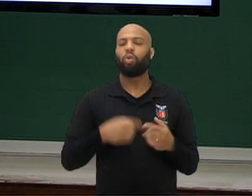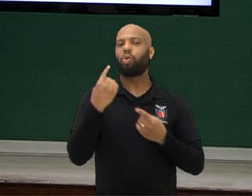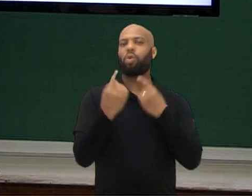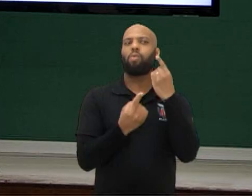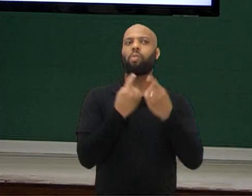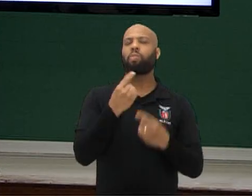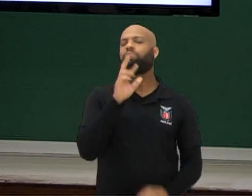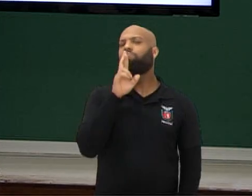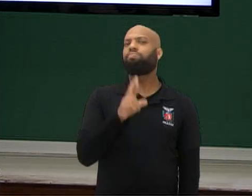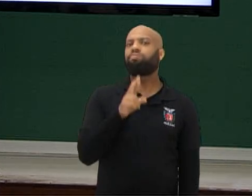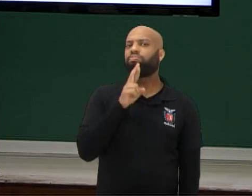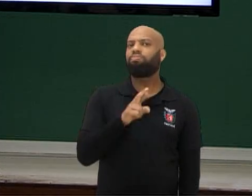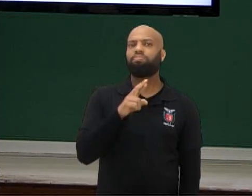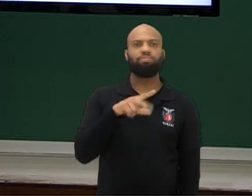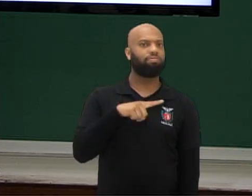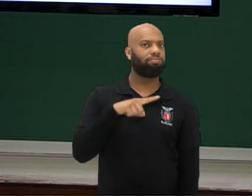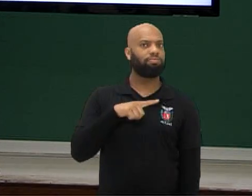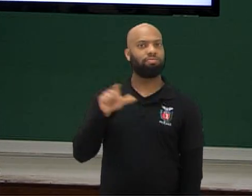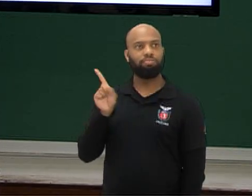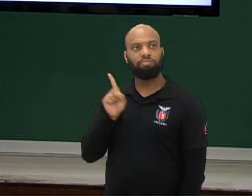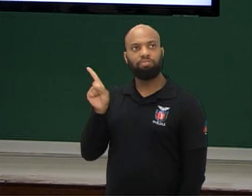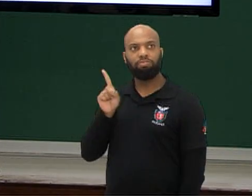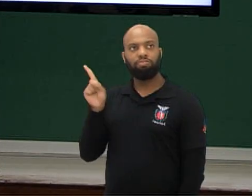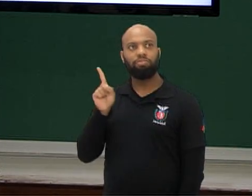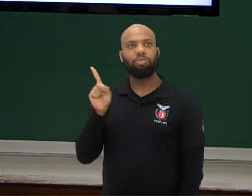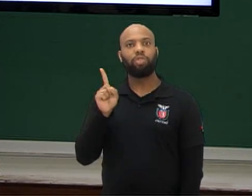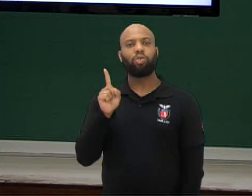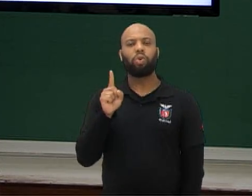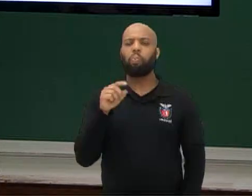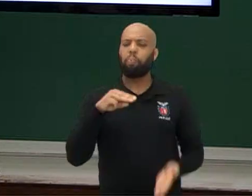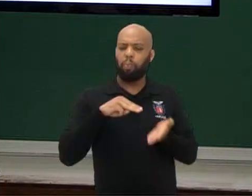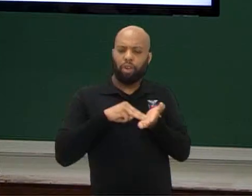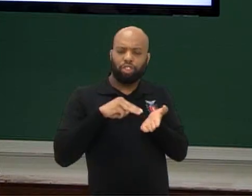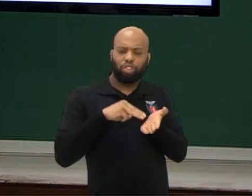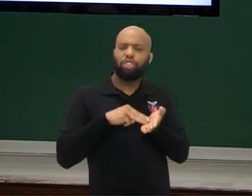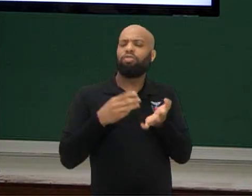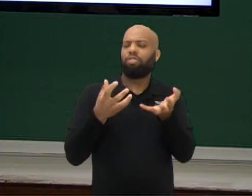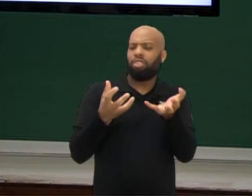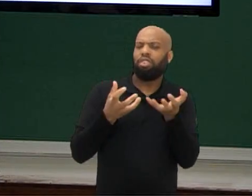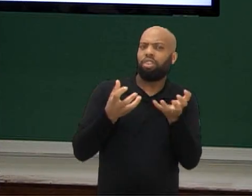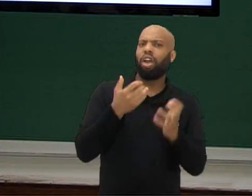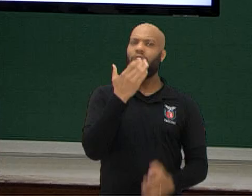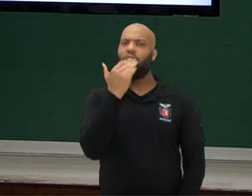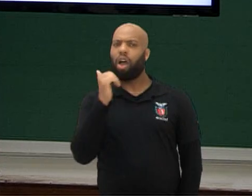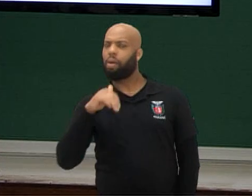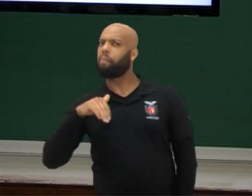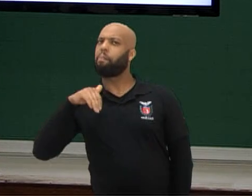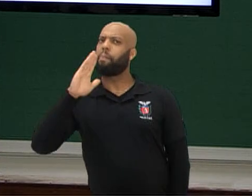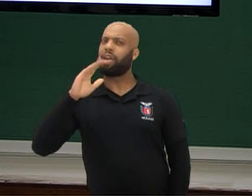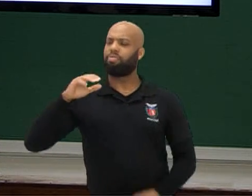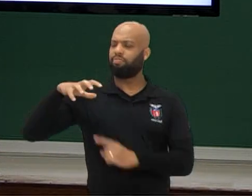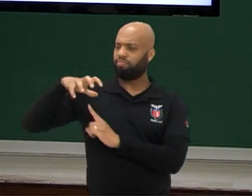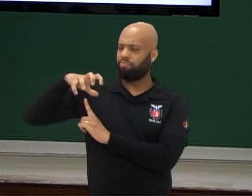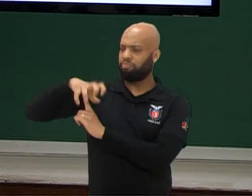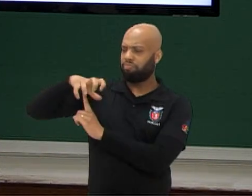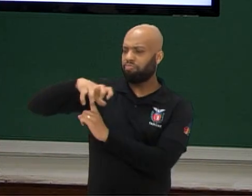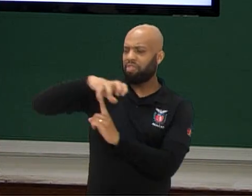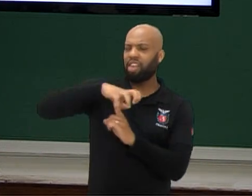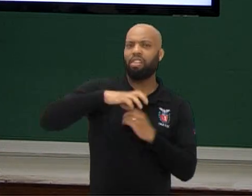Qual será então, pessoal, o motivo das pessoas estarem cada vez mais consumindo cogumelos ao redor do mundo